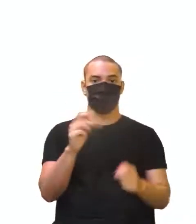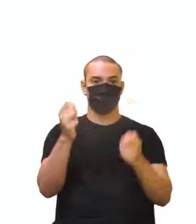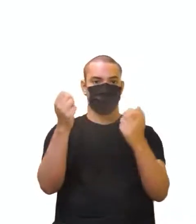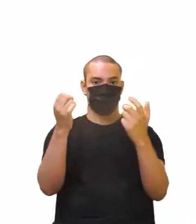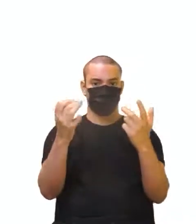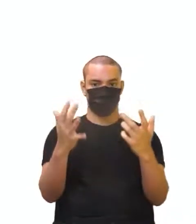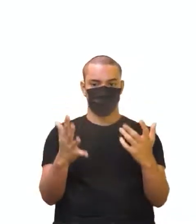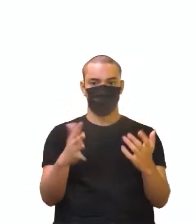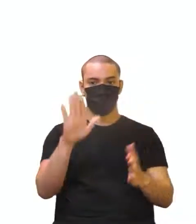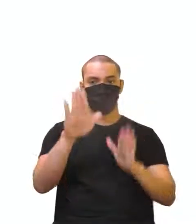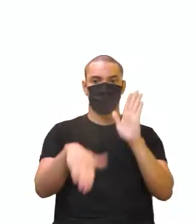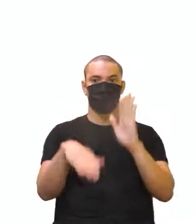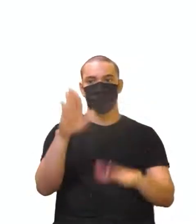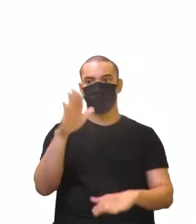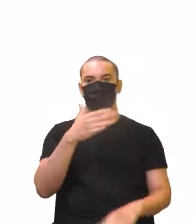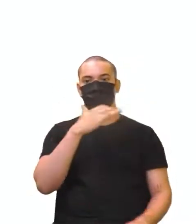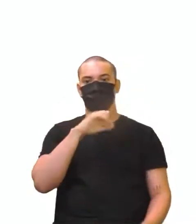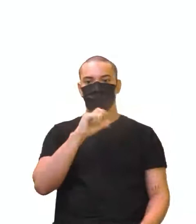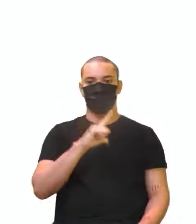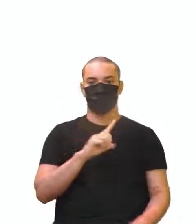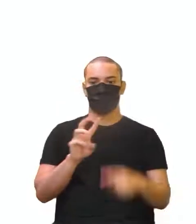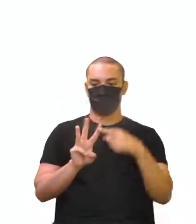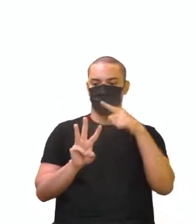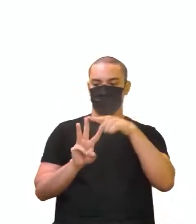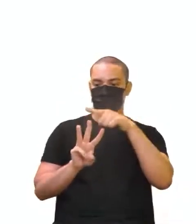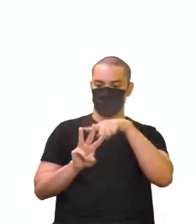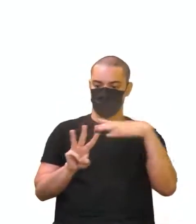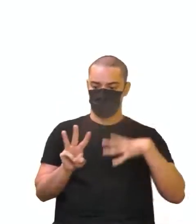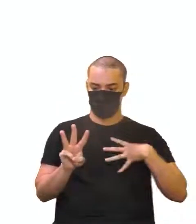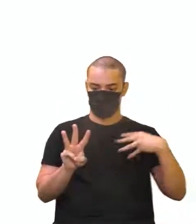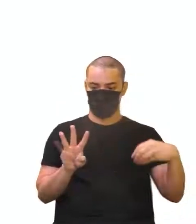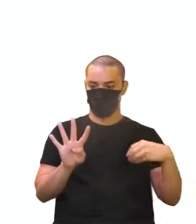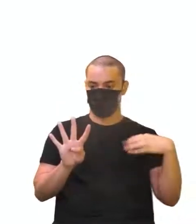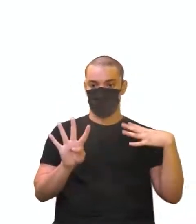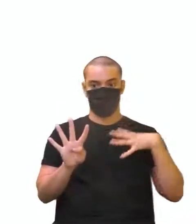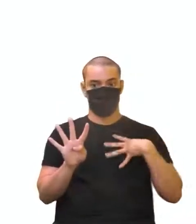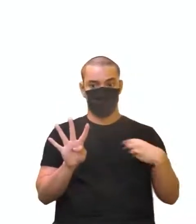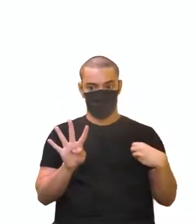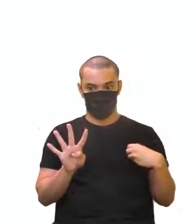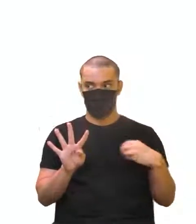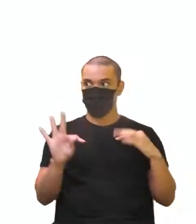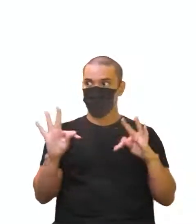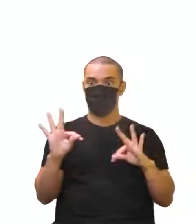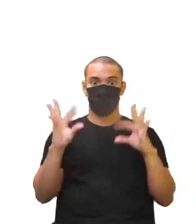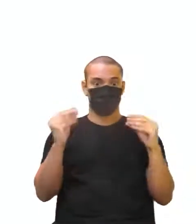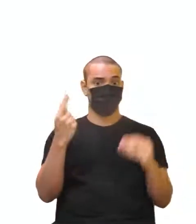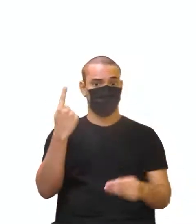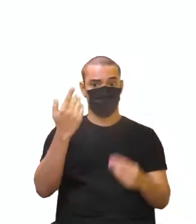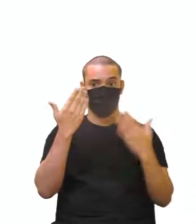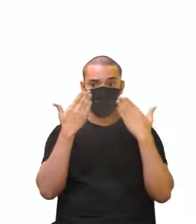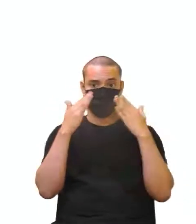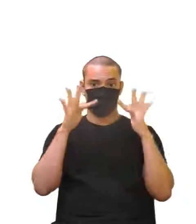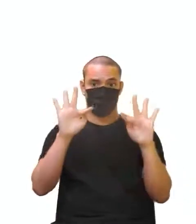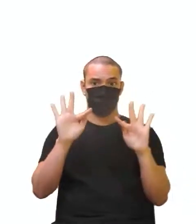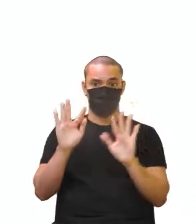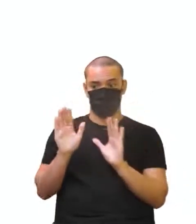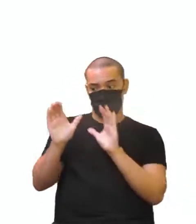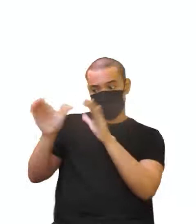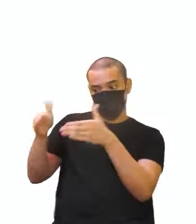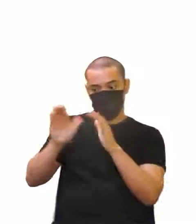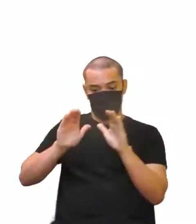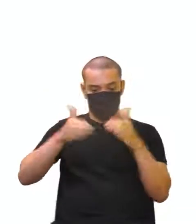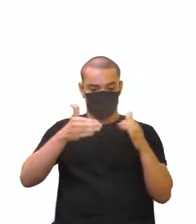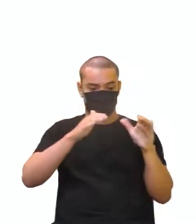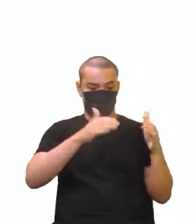né, os pais terem 3 filhos ou 4 filhos, e todos eles vão ter um fenótipo distinto,